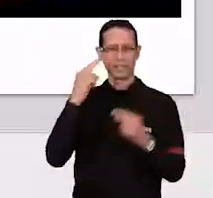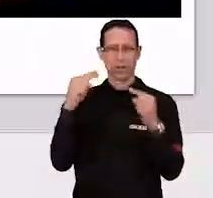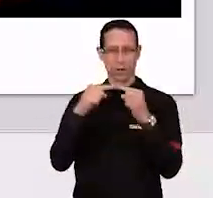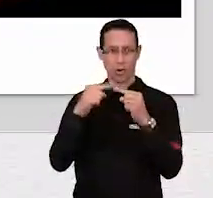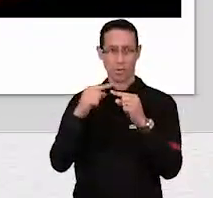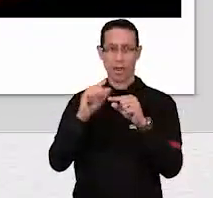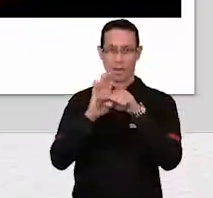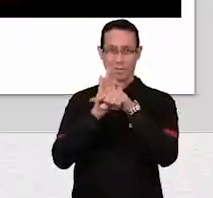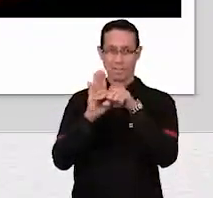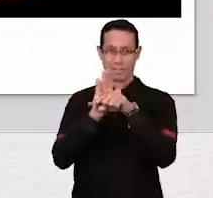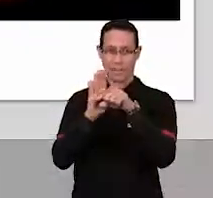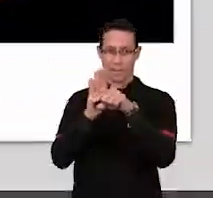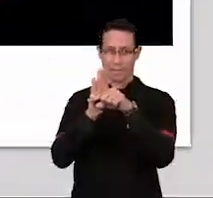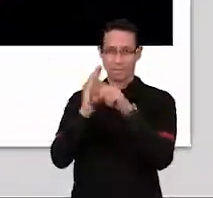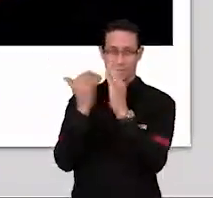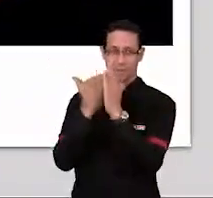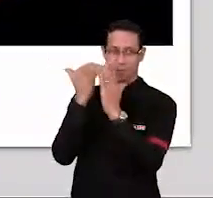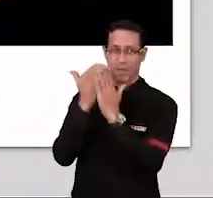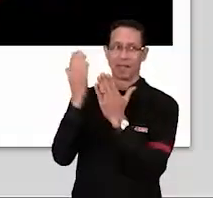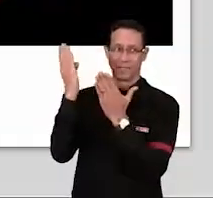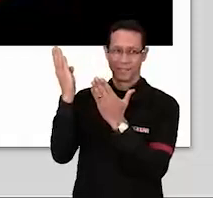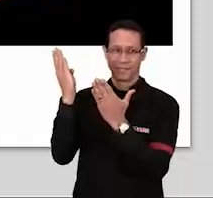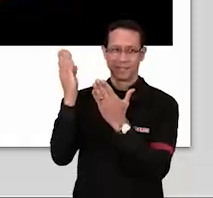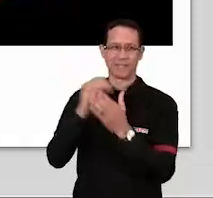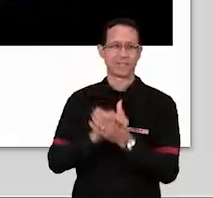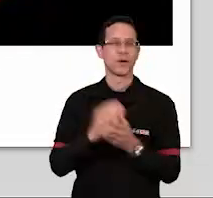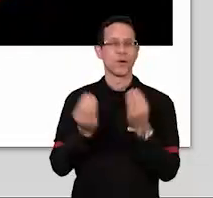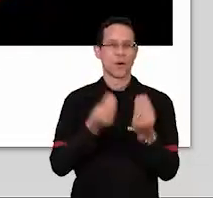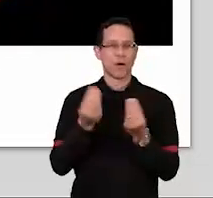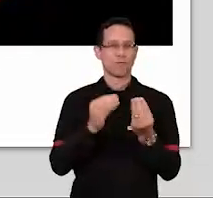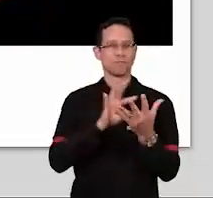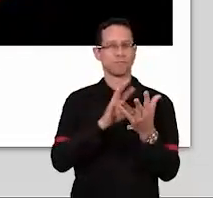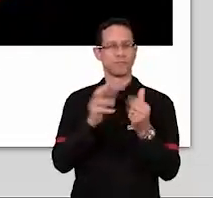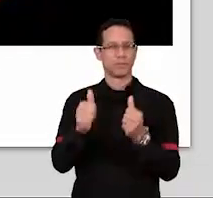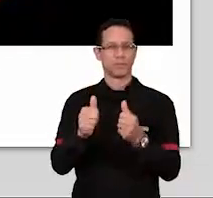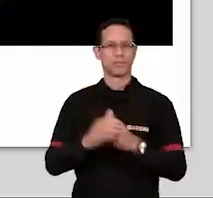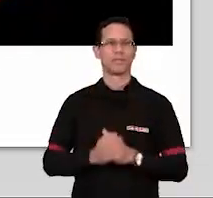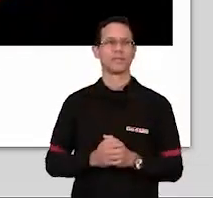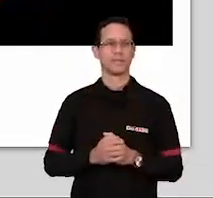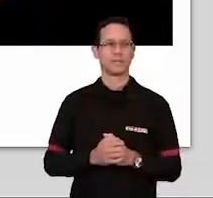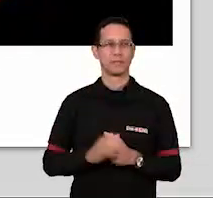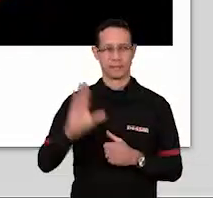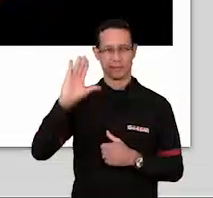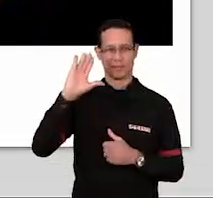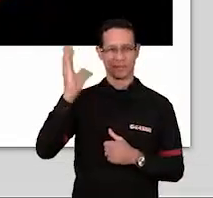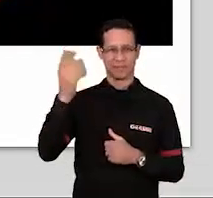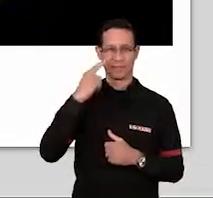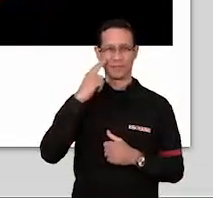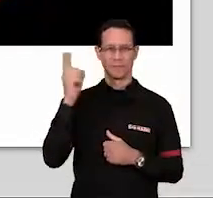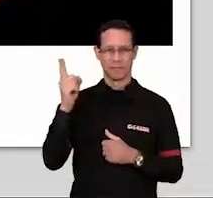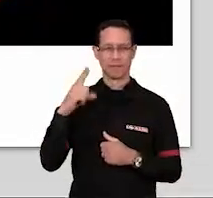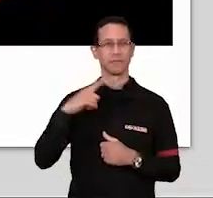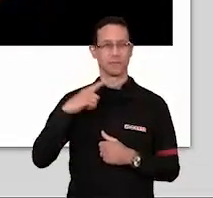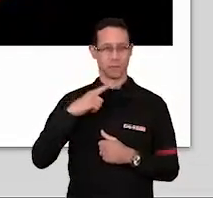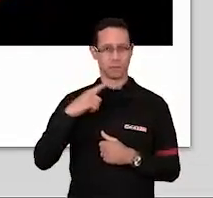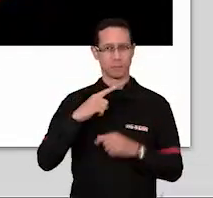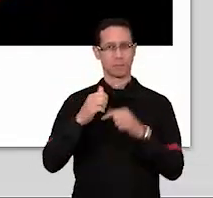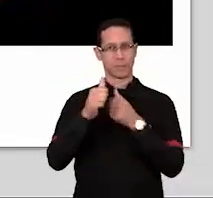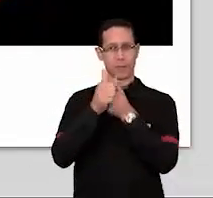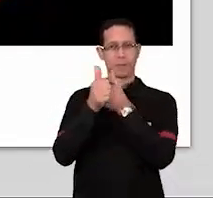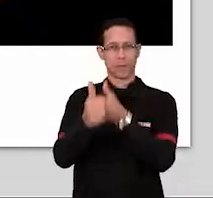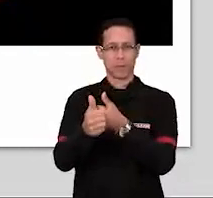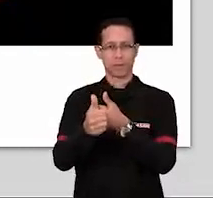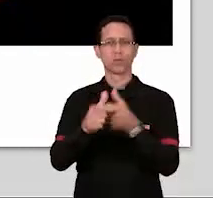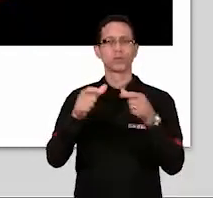fez o exame avançado de imagem. Conta aí, Cris. Na verdade, isso aqui é um caso que eu estou acompanhando